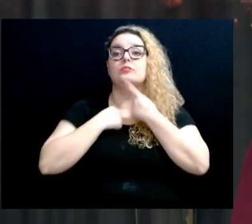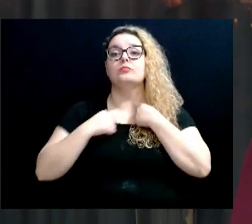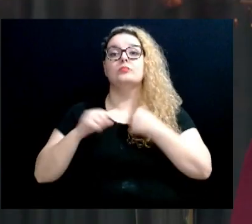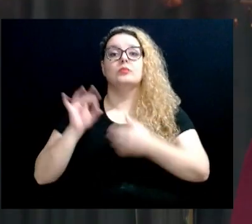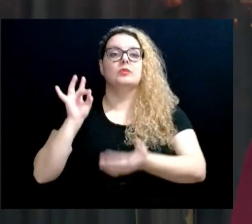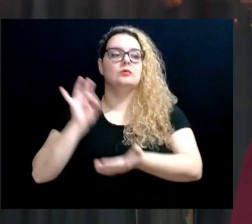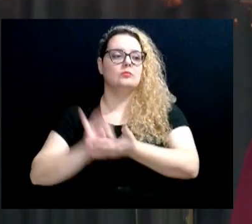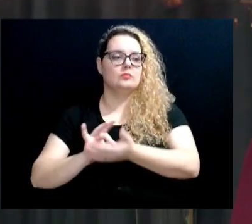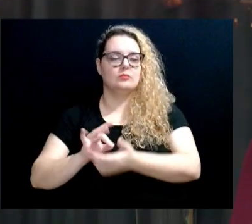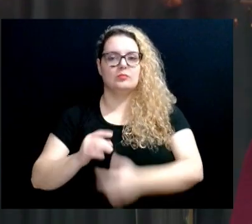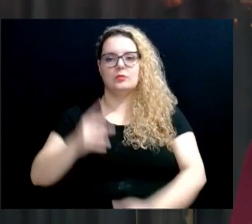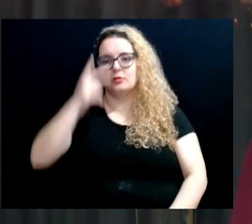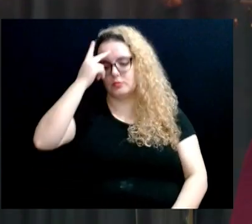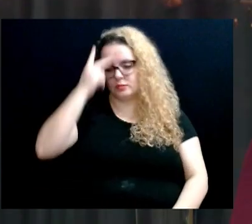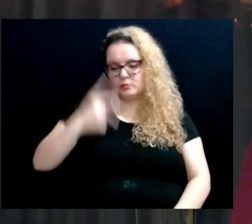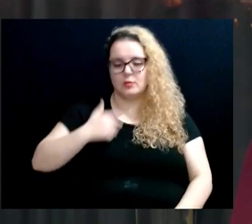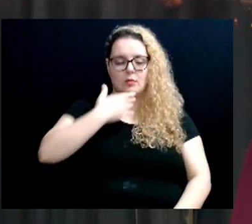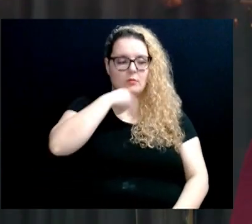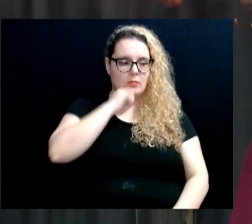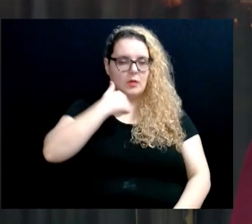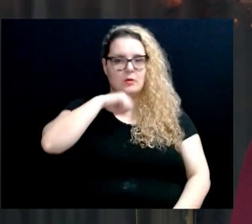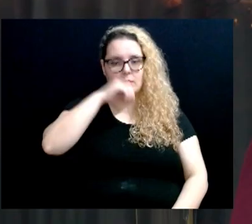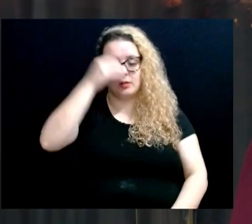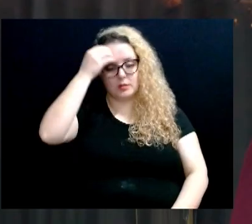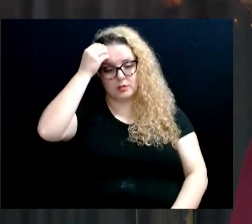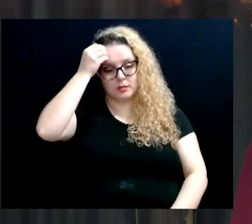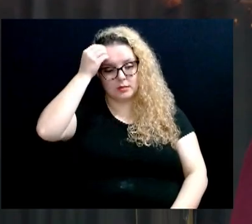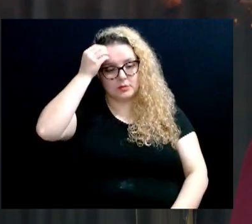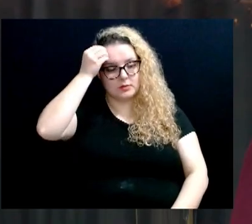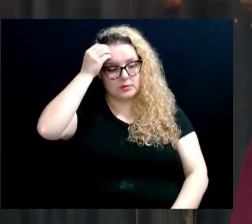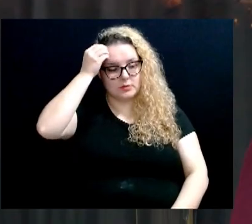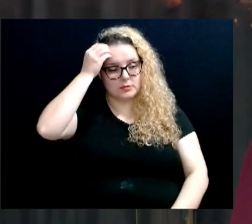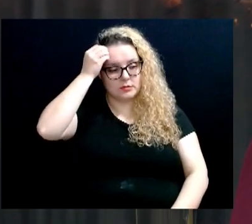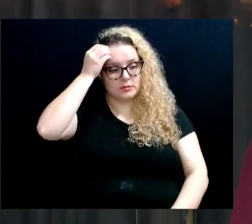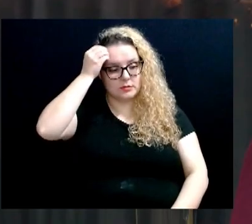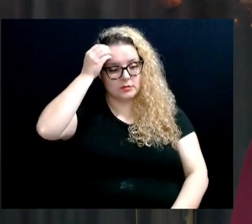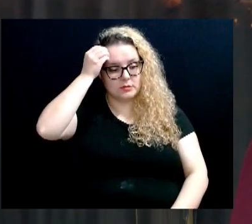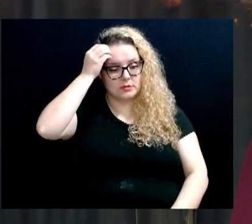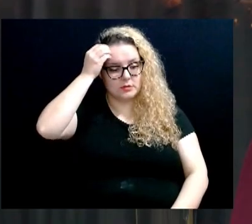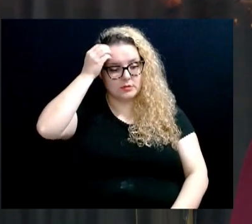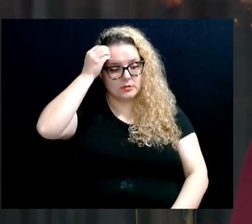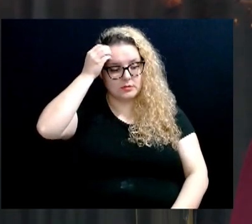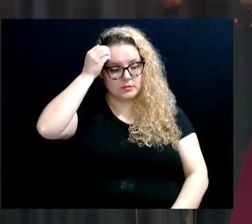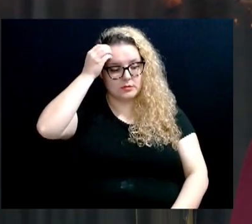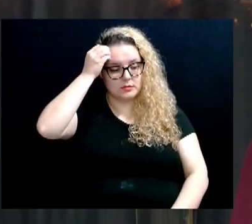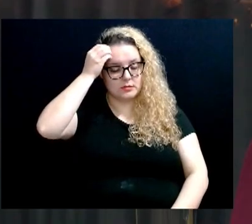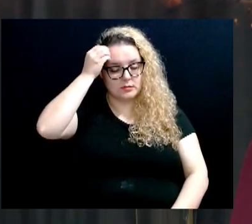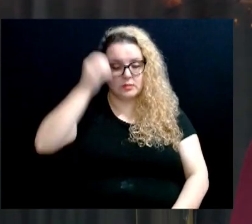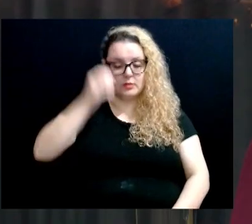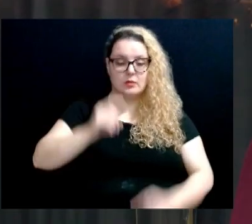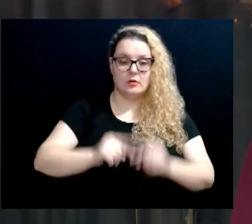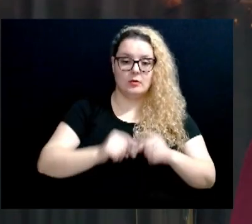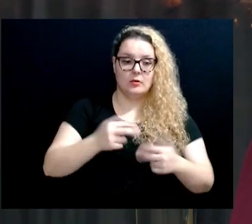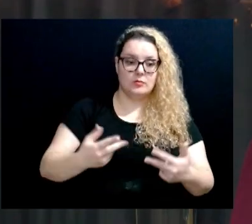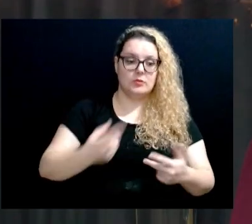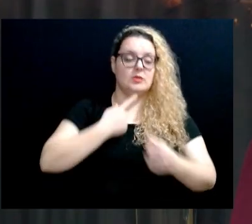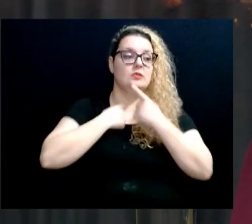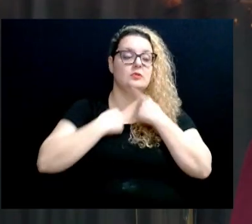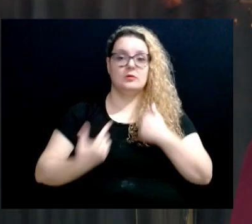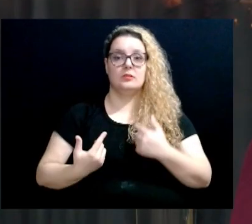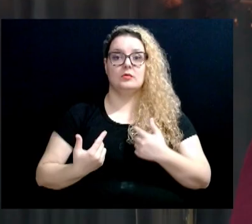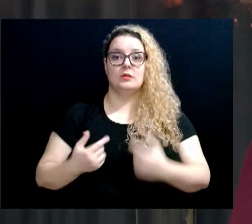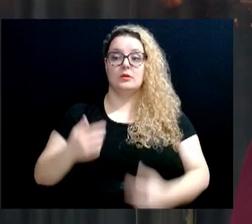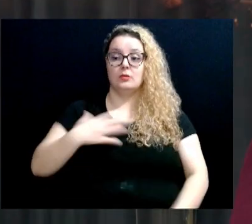pais, né? E sendo um objeto de realização e desejo, esse filho precisa agir conforme esses pais almejaram.